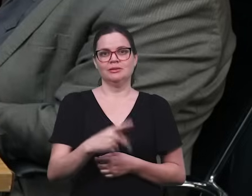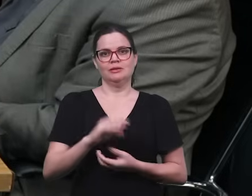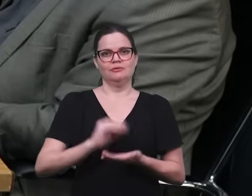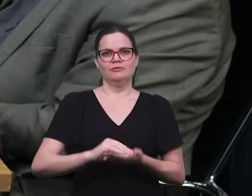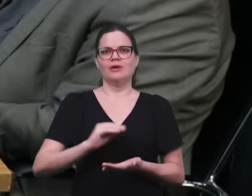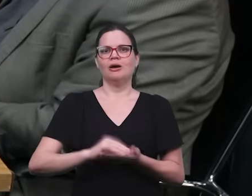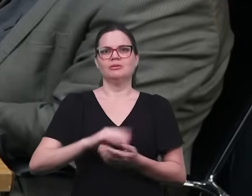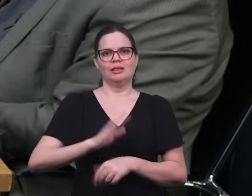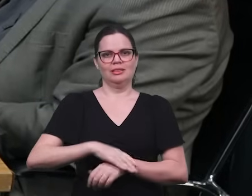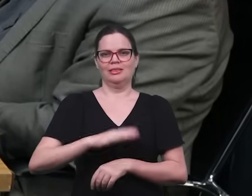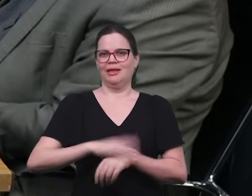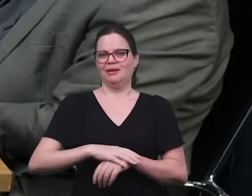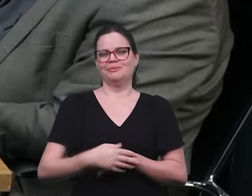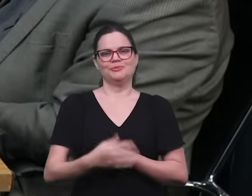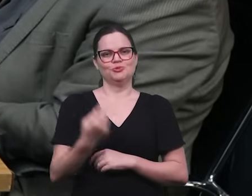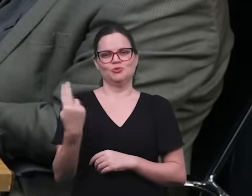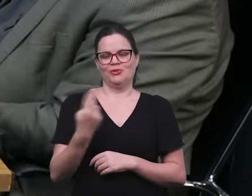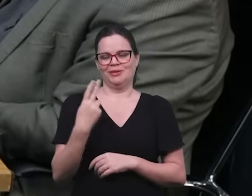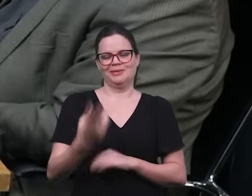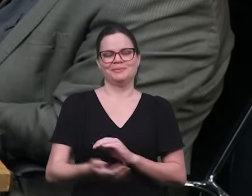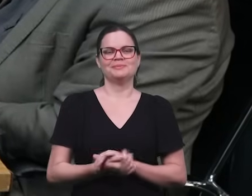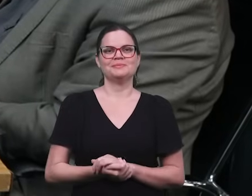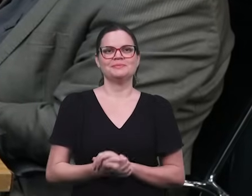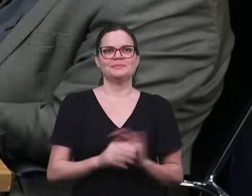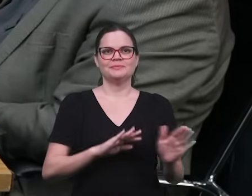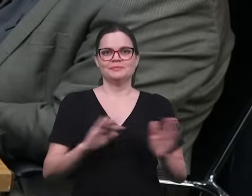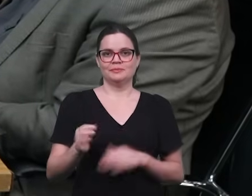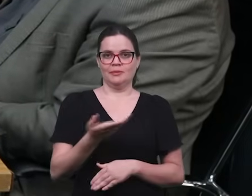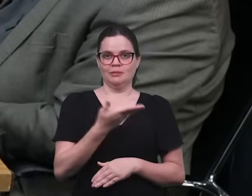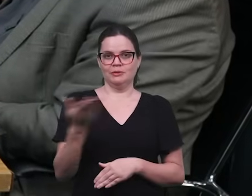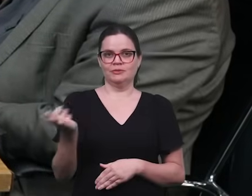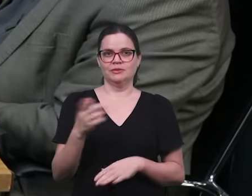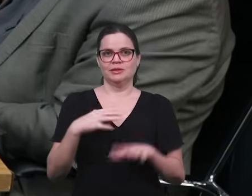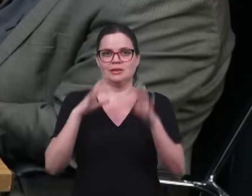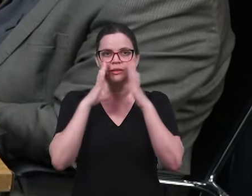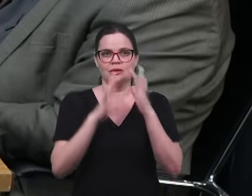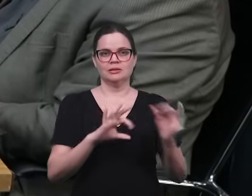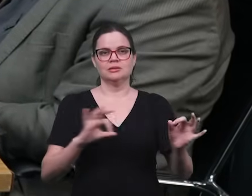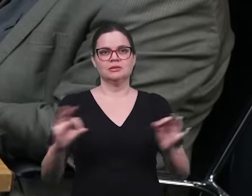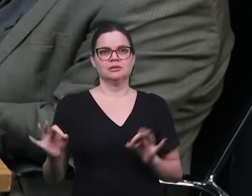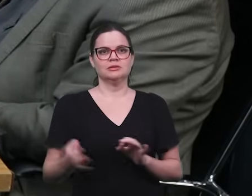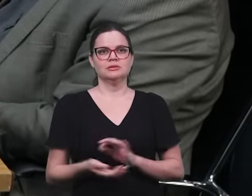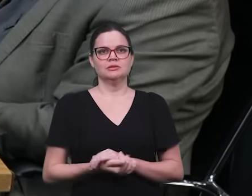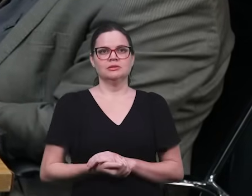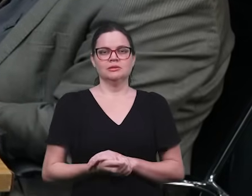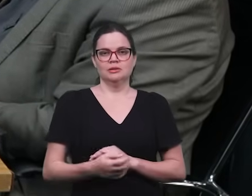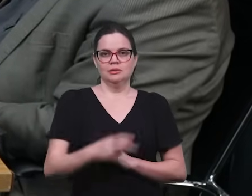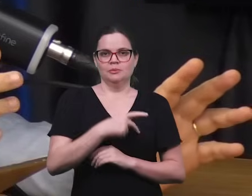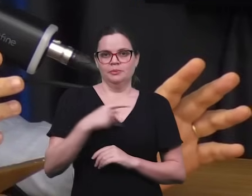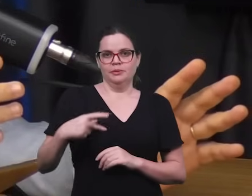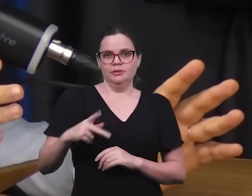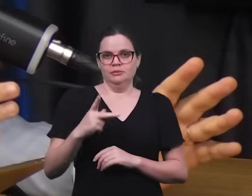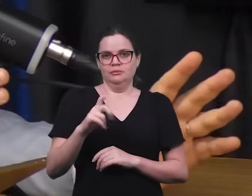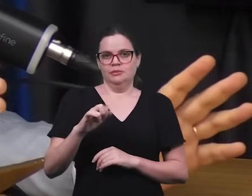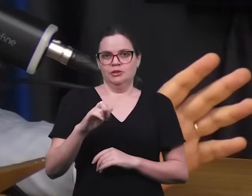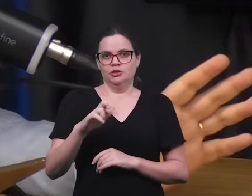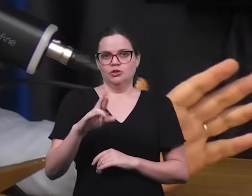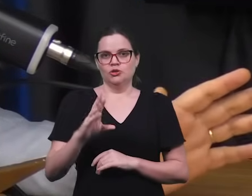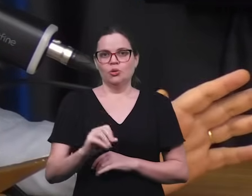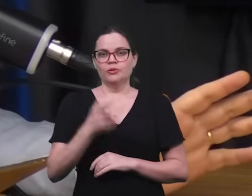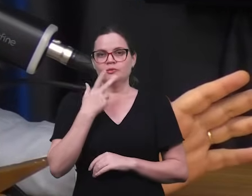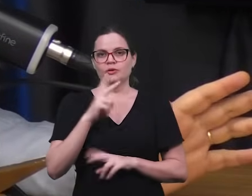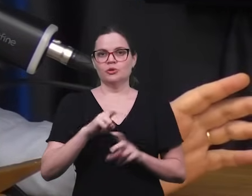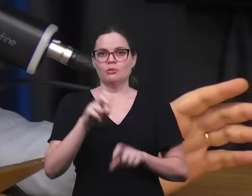para mencionar cada um. Muito bem. Para você que está assistindo, o pastor Peixoto falou aqui sobre os juízes